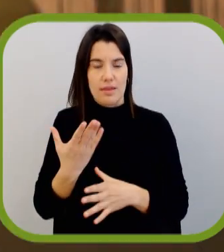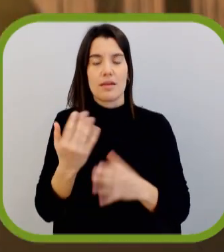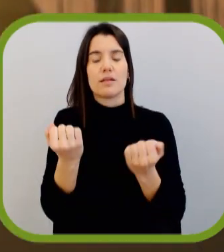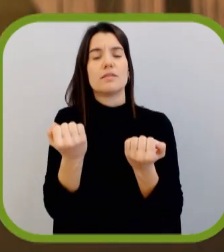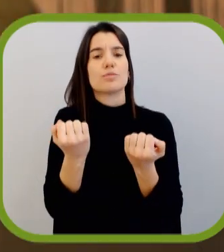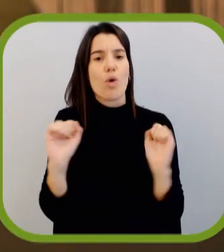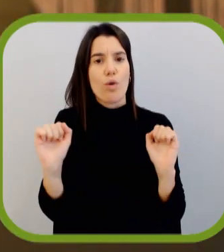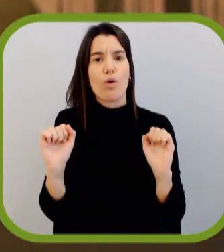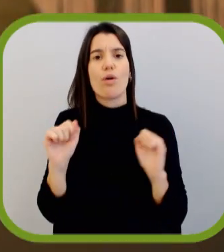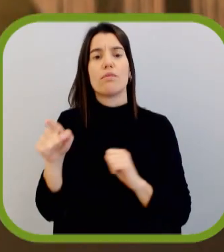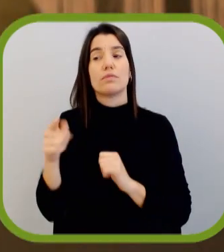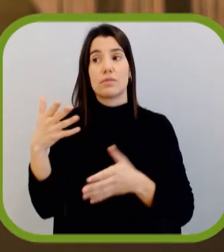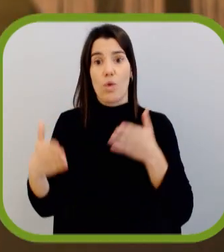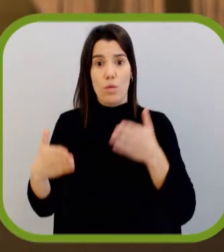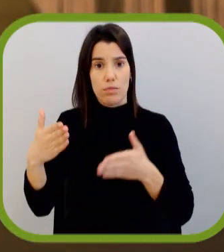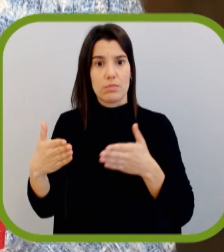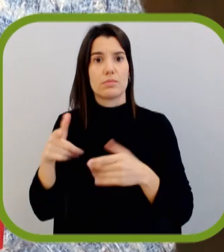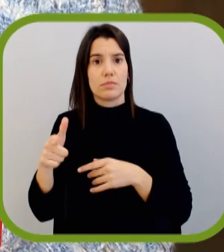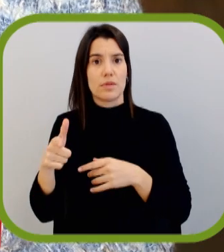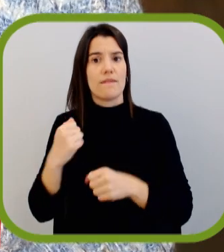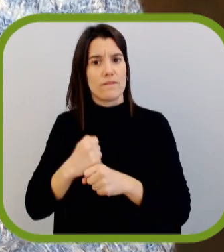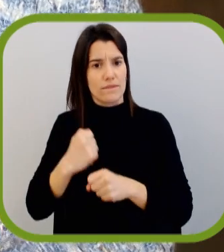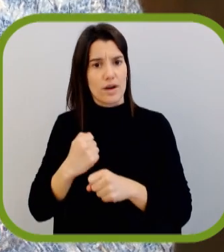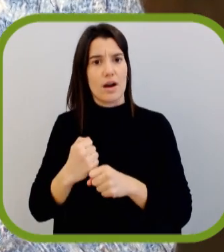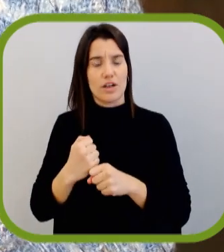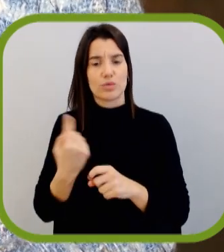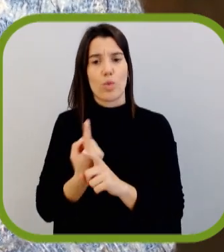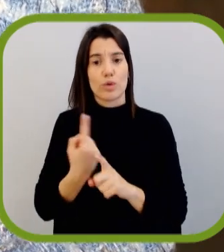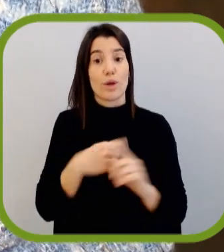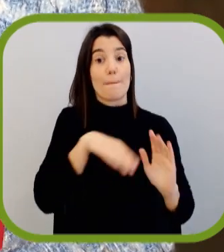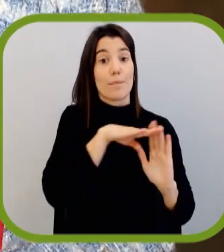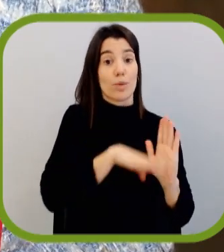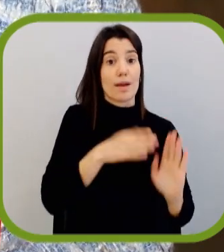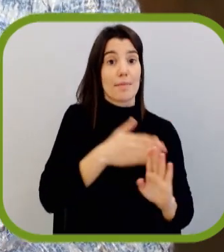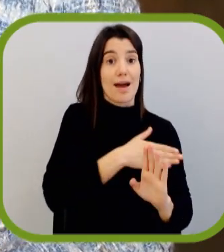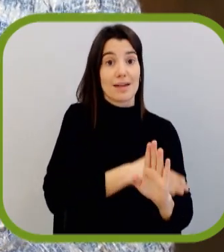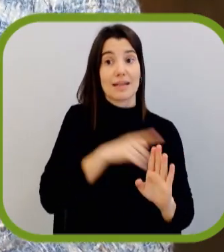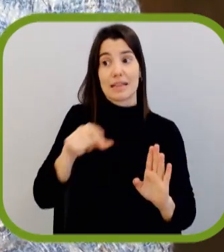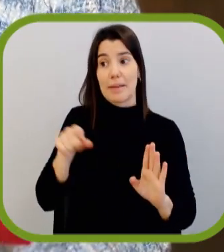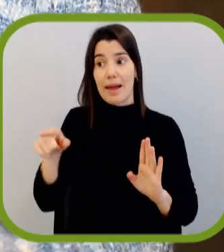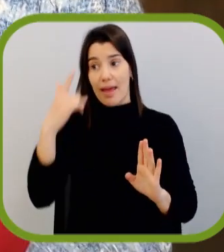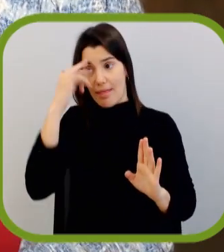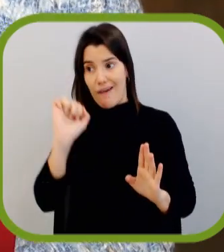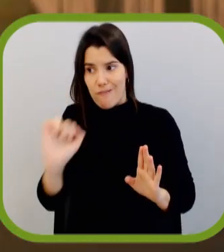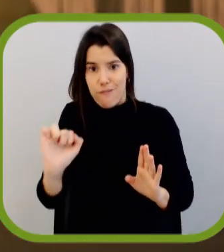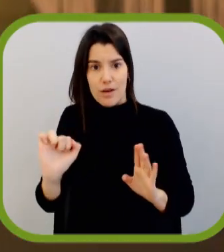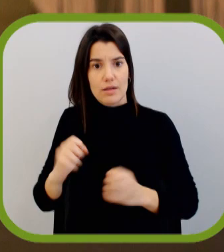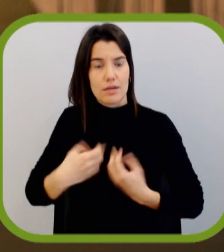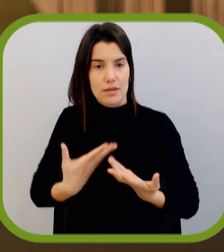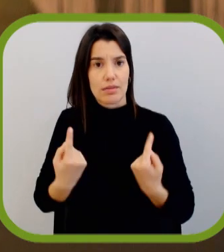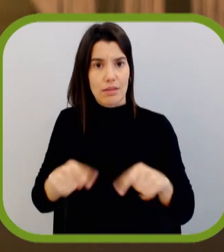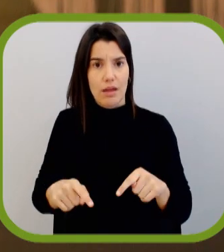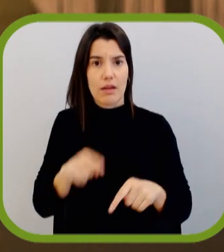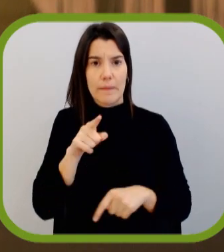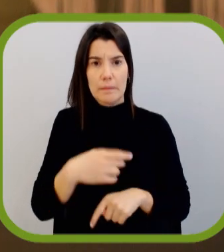que toca à autonomia, os robôs, além de executarem tarefas programadas, contribuem também com a sua própria criatividade. Considera